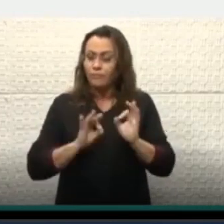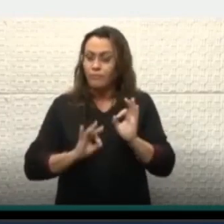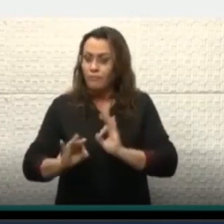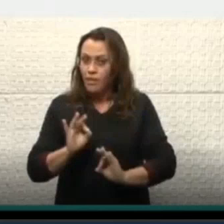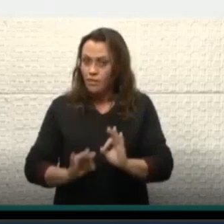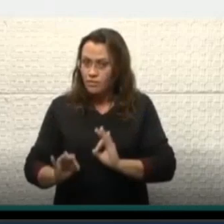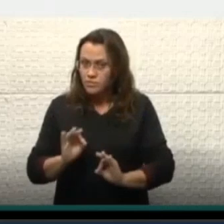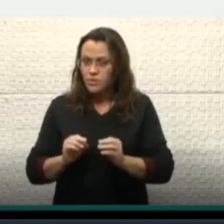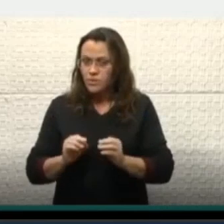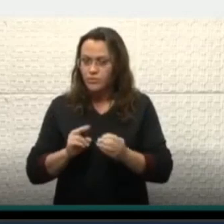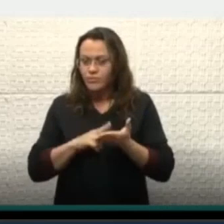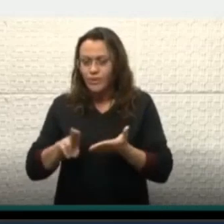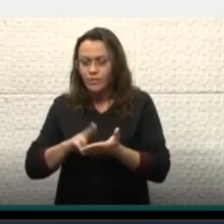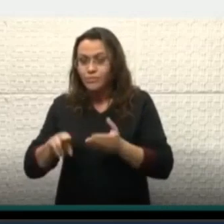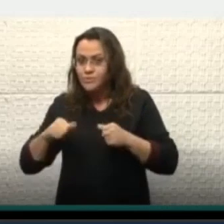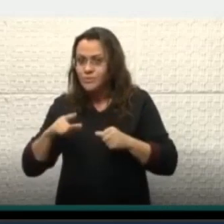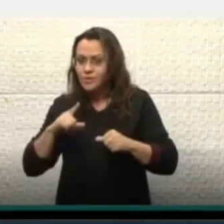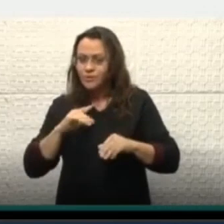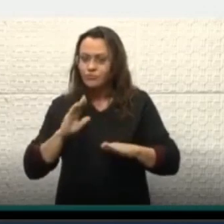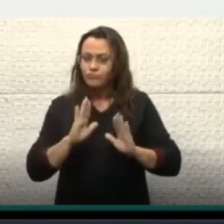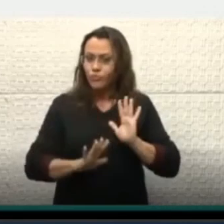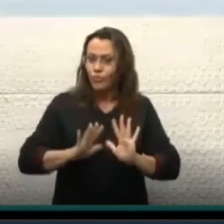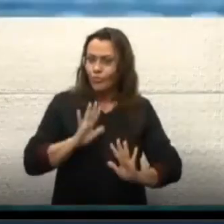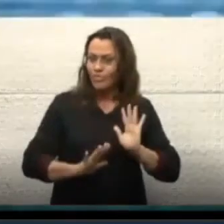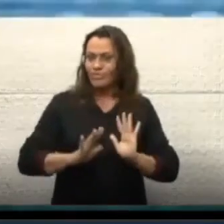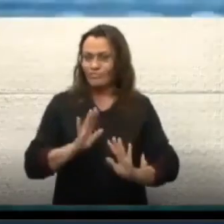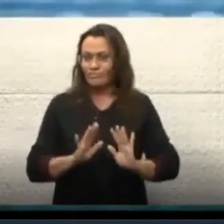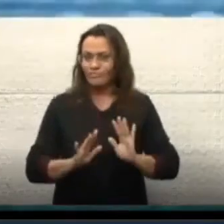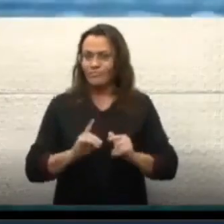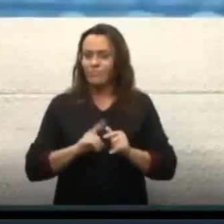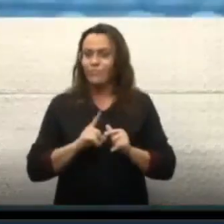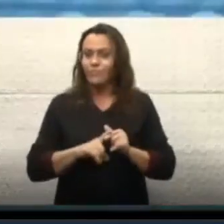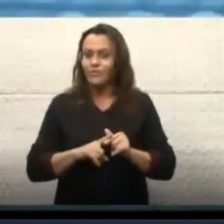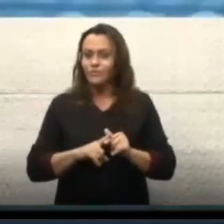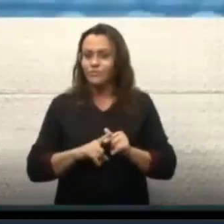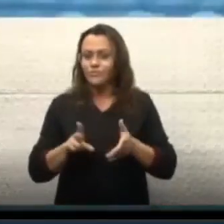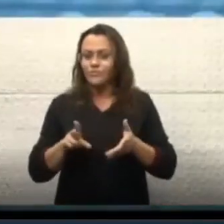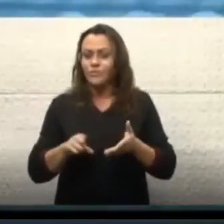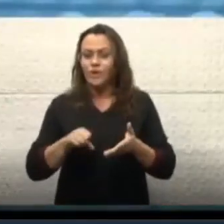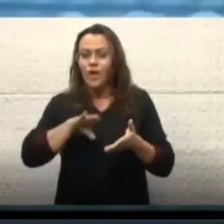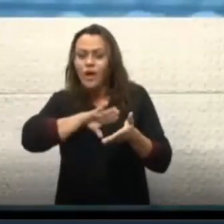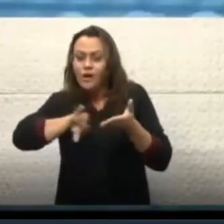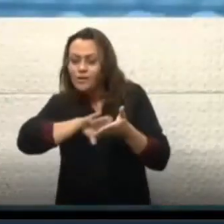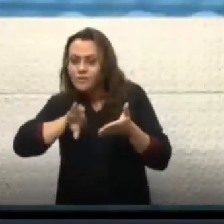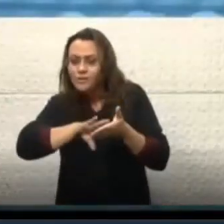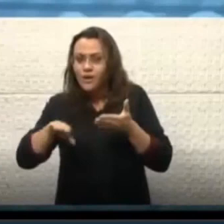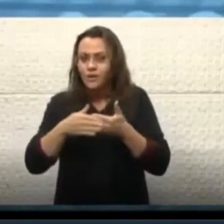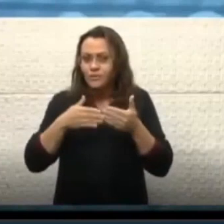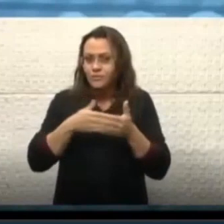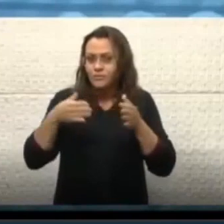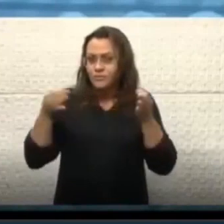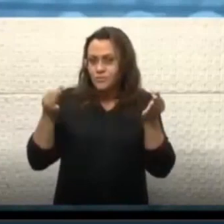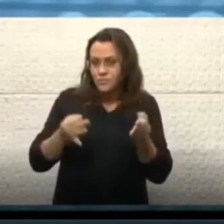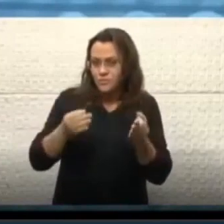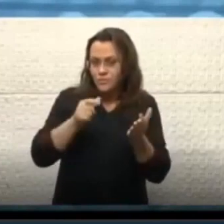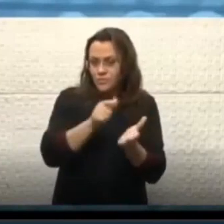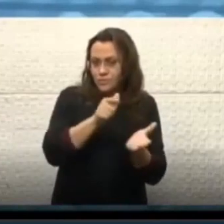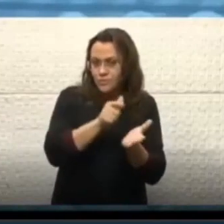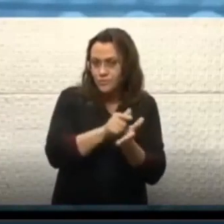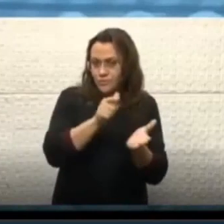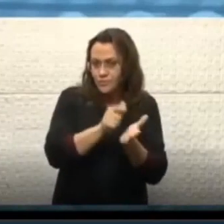lâminas também é um procedimento que tem que ser tomado cuidado. Por quê? Se você não raspar corretamente o conteúdo que está ali no papel